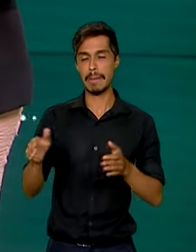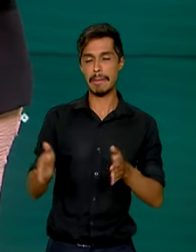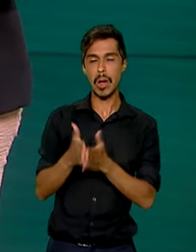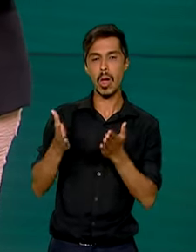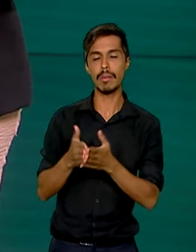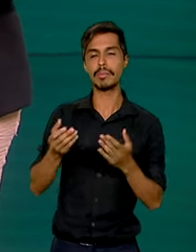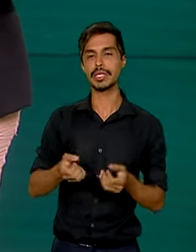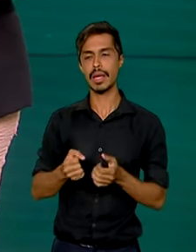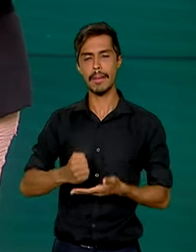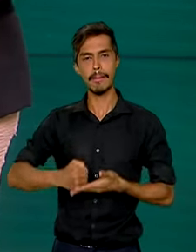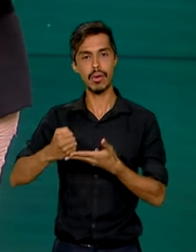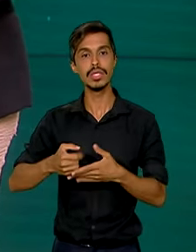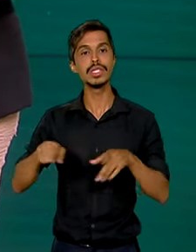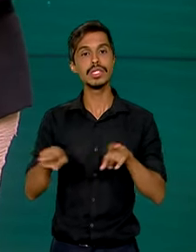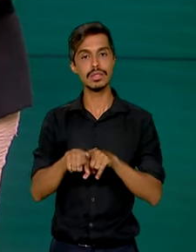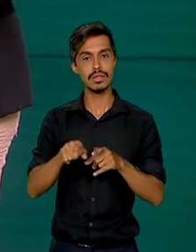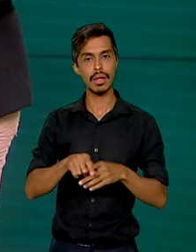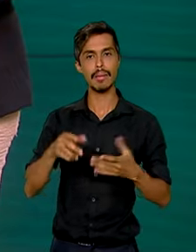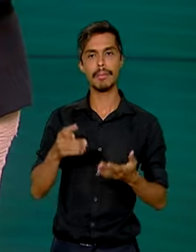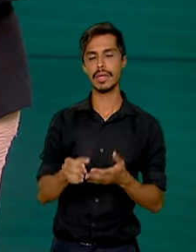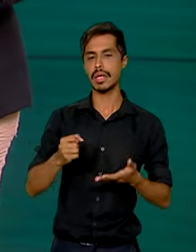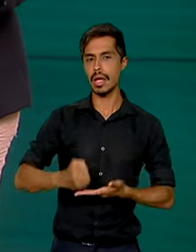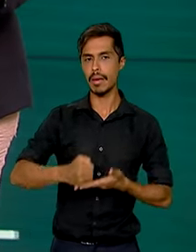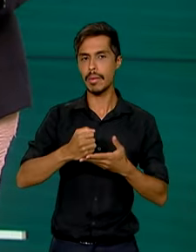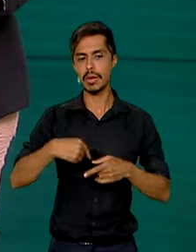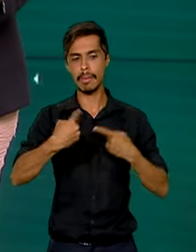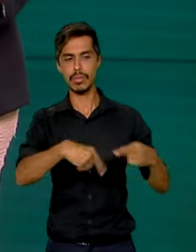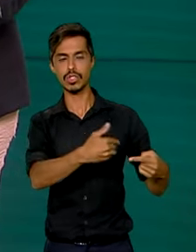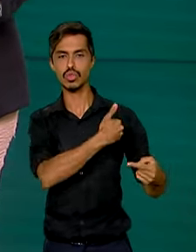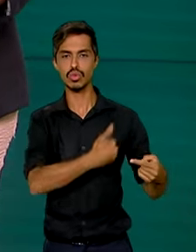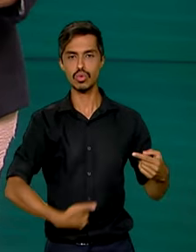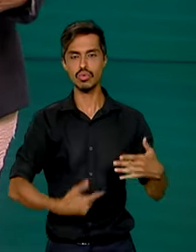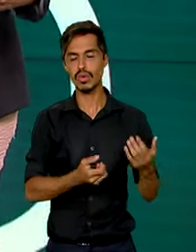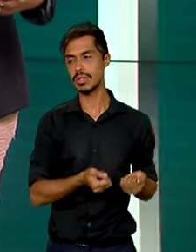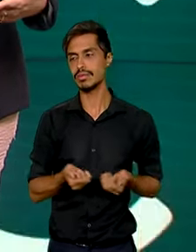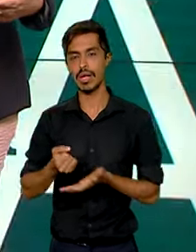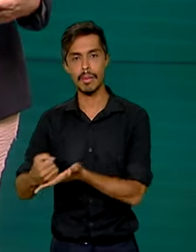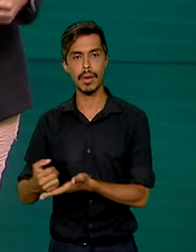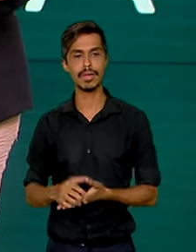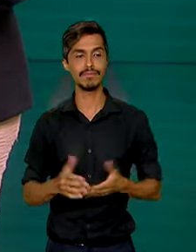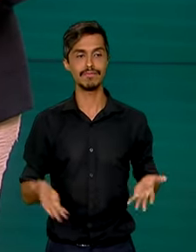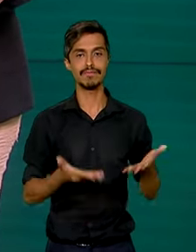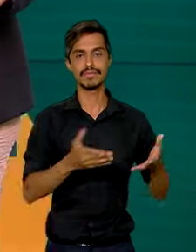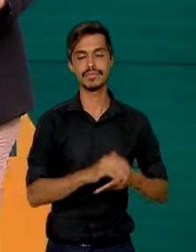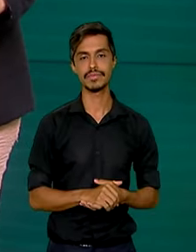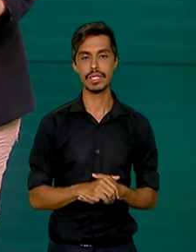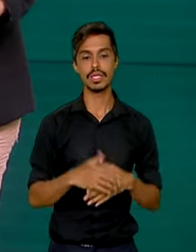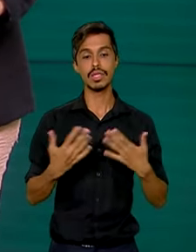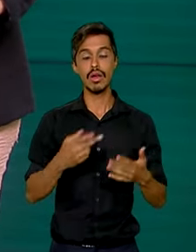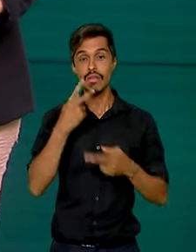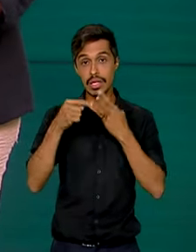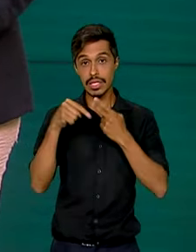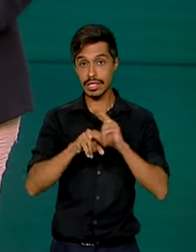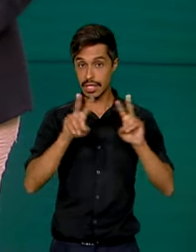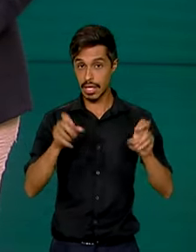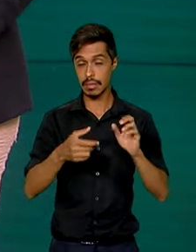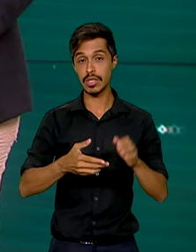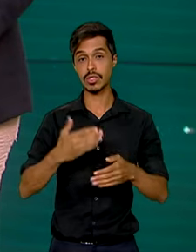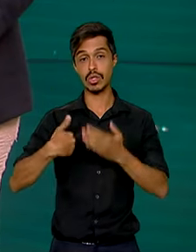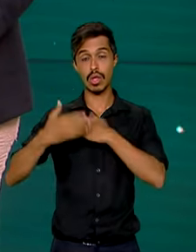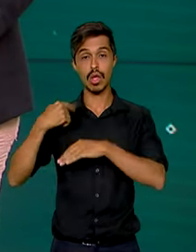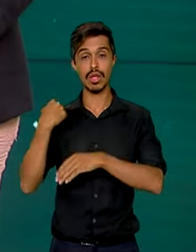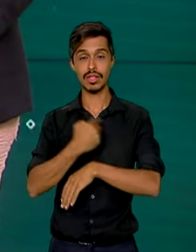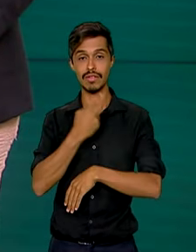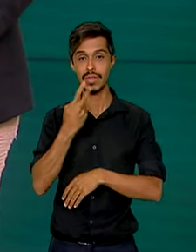pobreza, ele fortalece o acesso a políticas públicas. E para falar sobre tudo isso, nós conversamos mais cedo com a